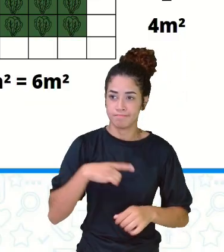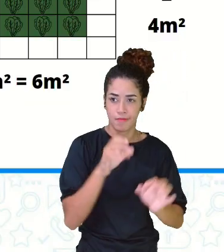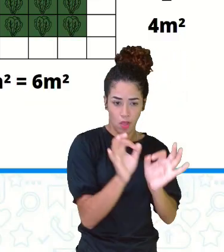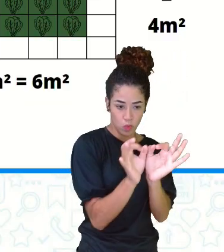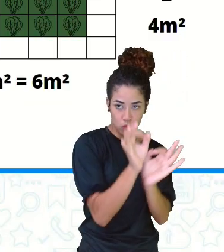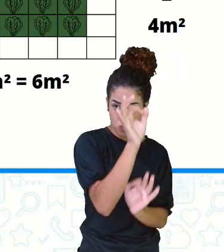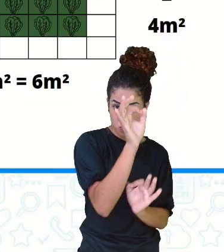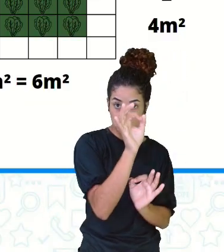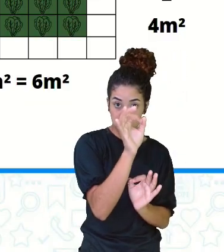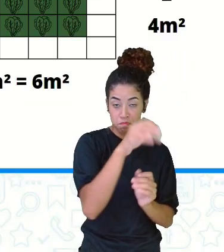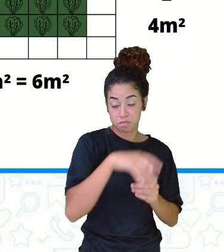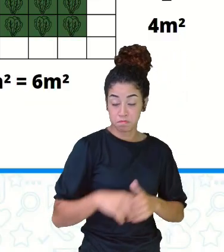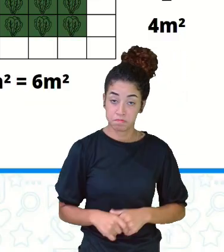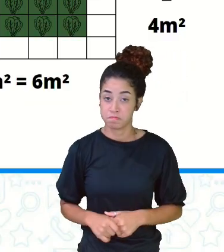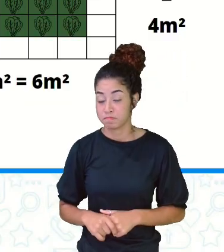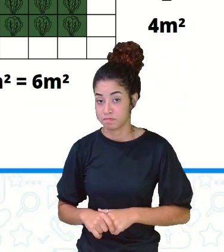altura